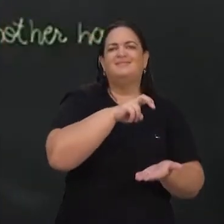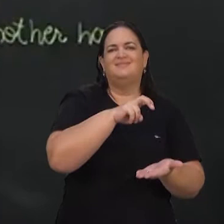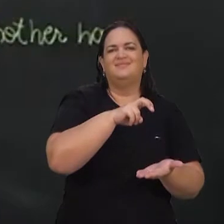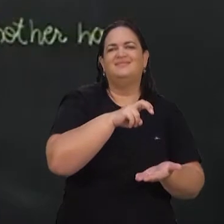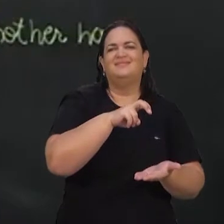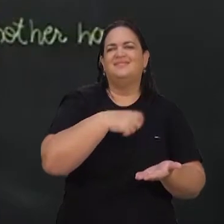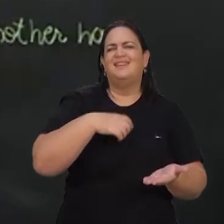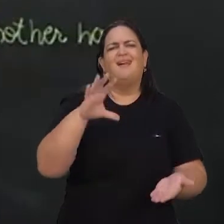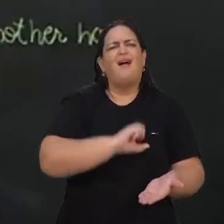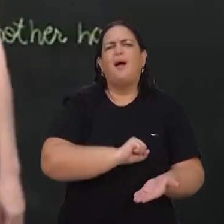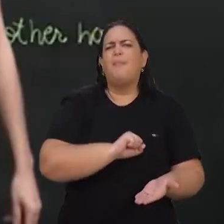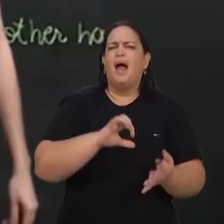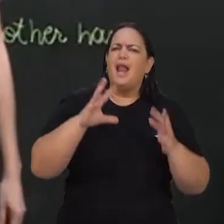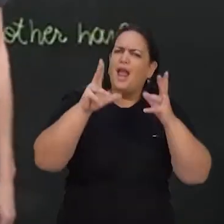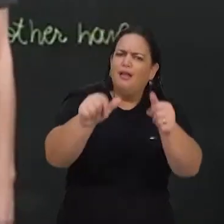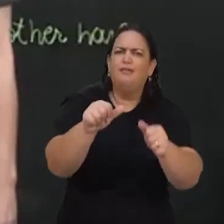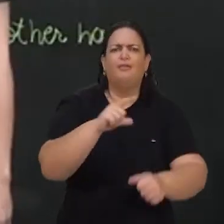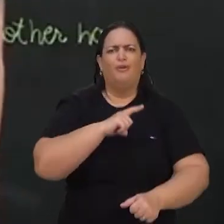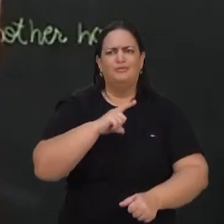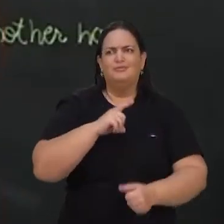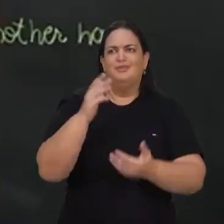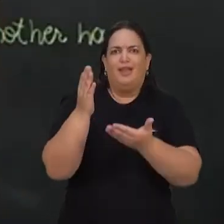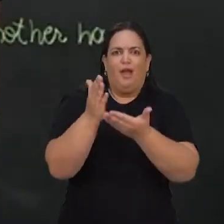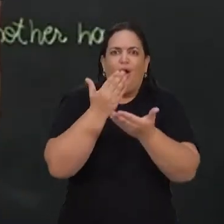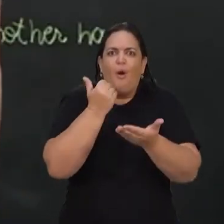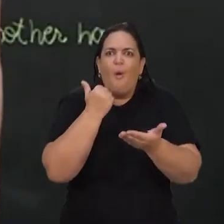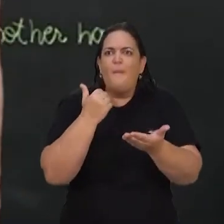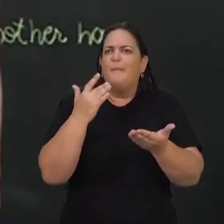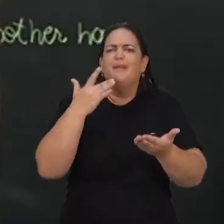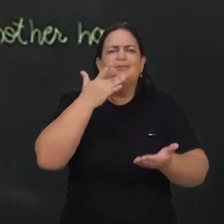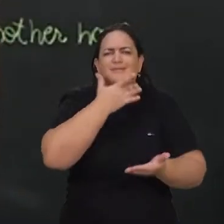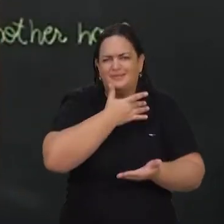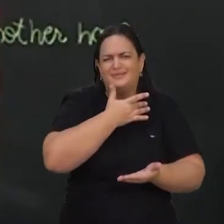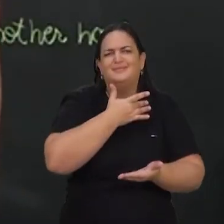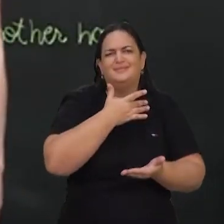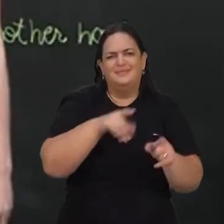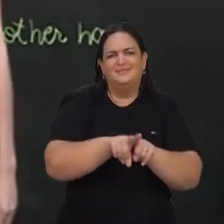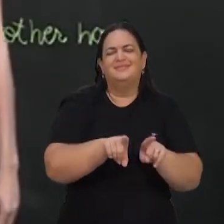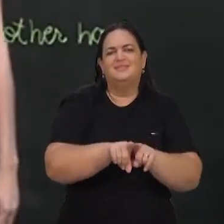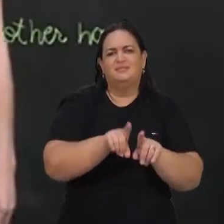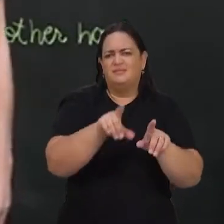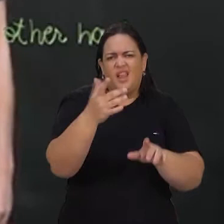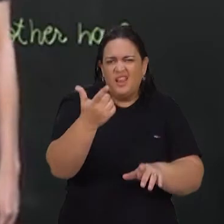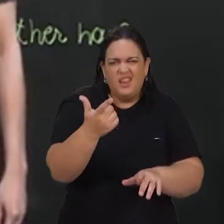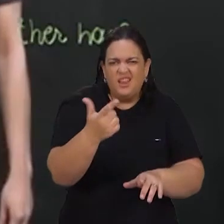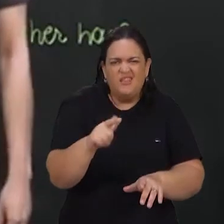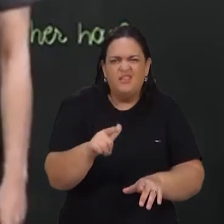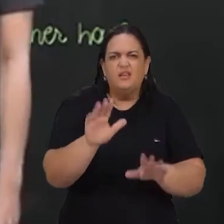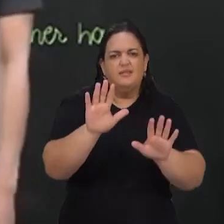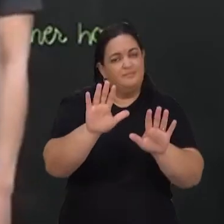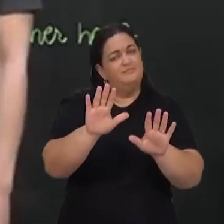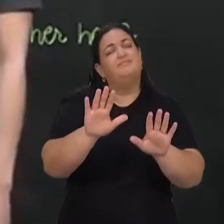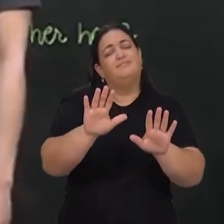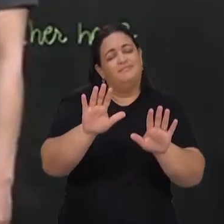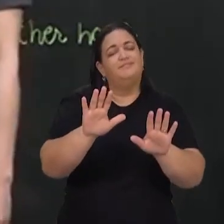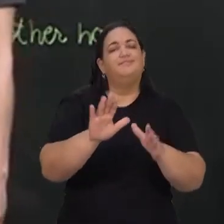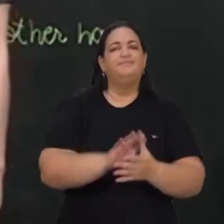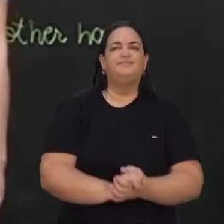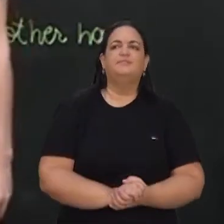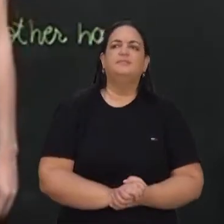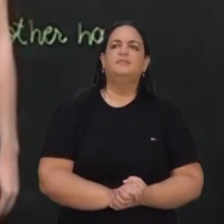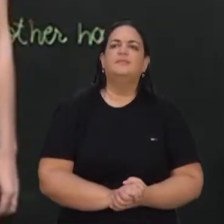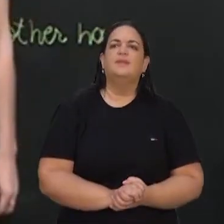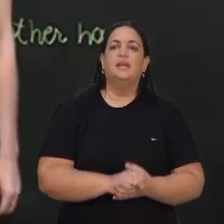adoraria que todo mundo tivesse acesso a uma mesa gostosa, assim, ó, cheia de coisas. Se não tem, era assim que deveria ser. E